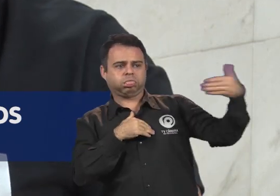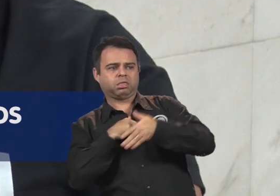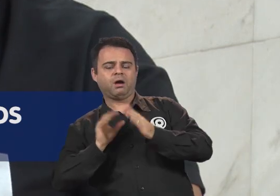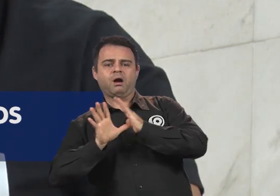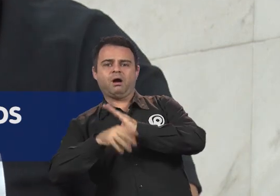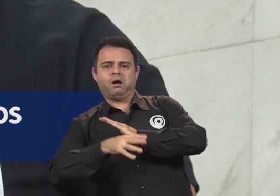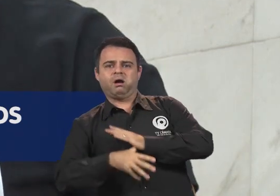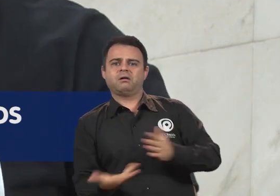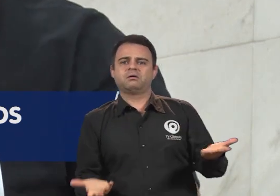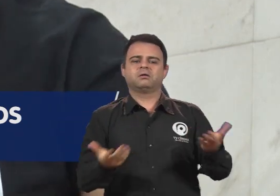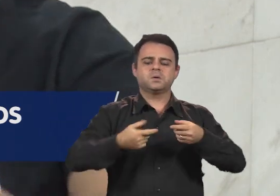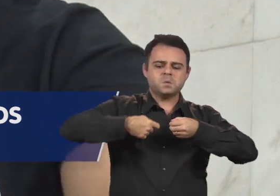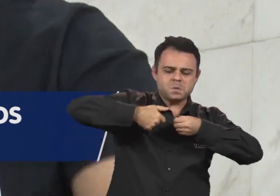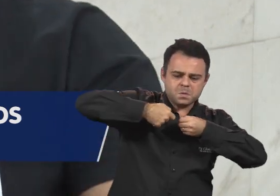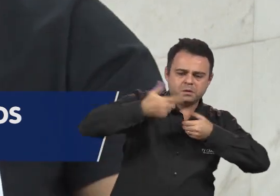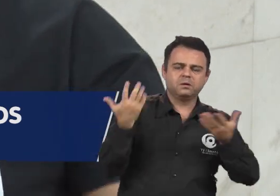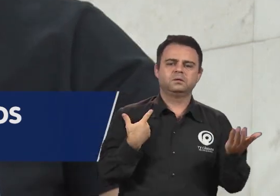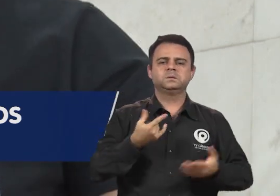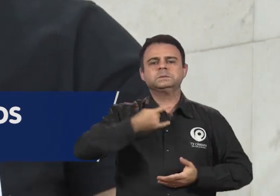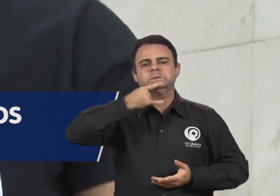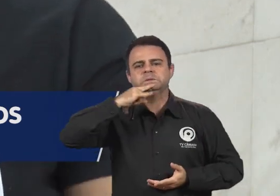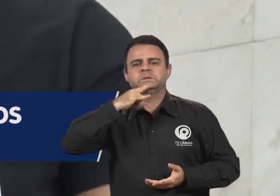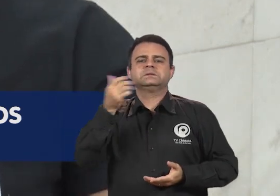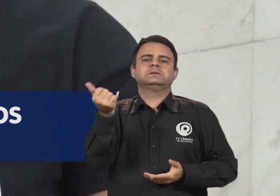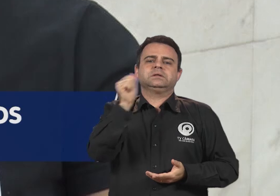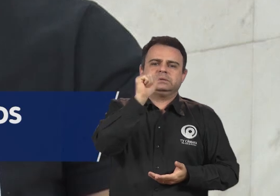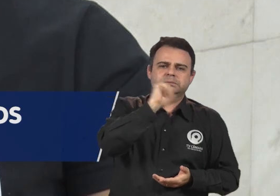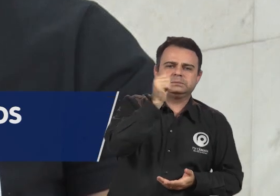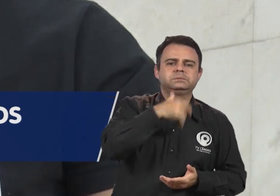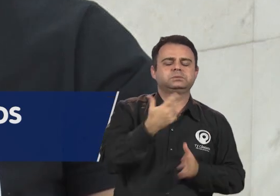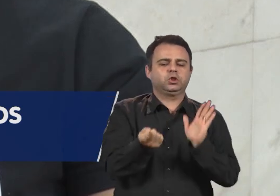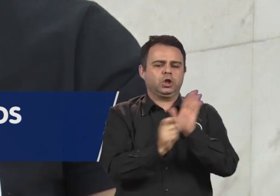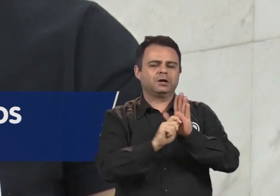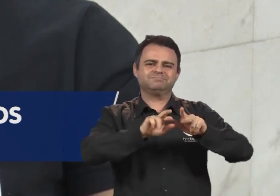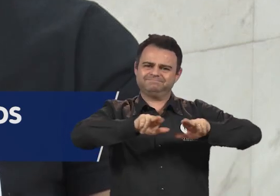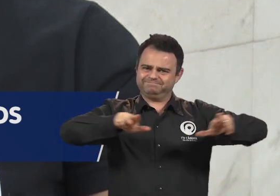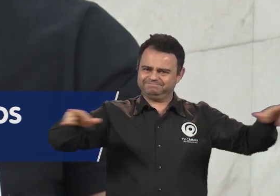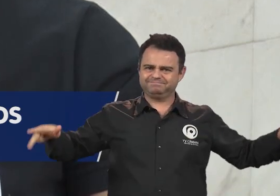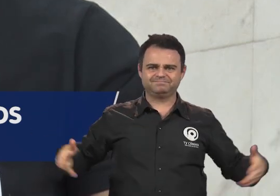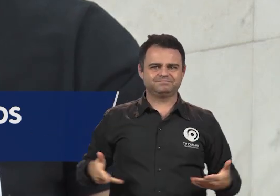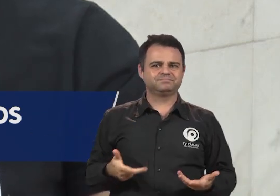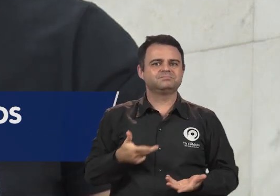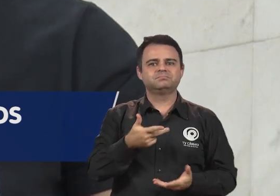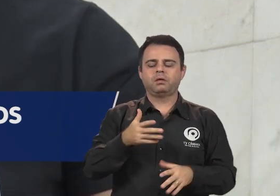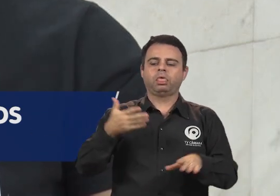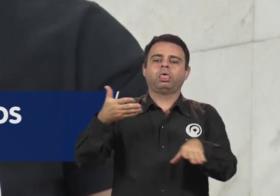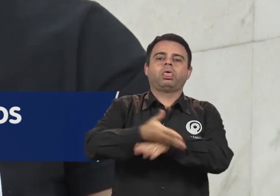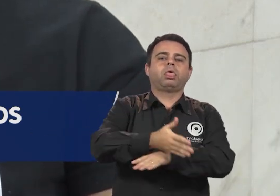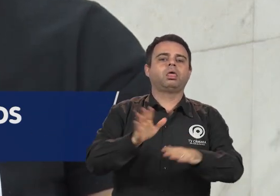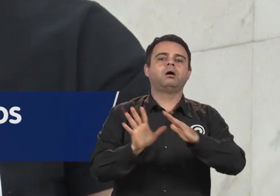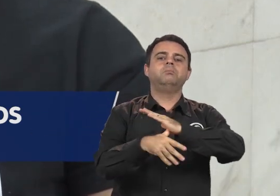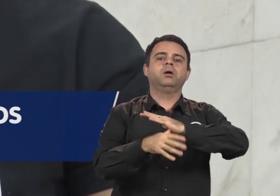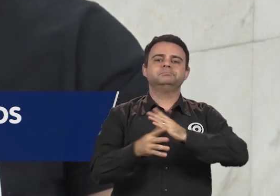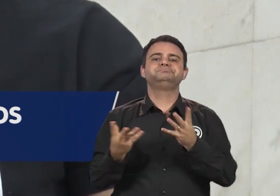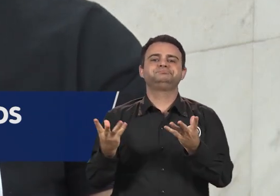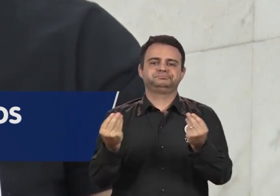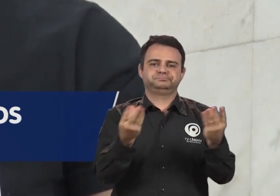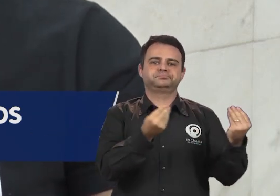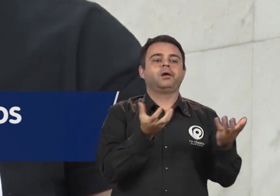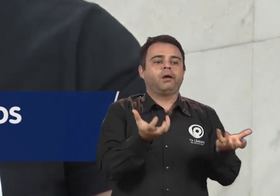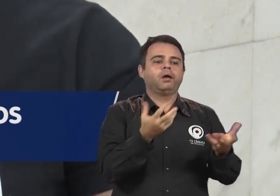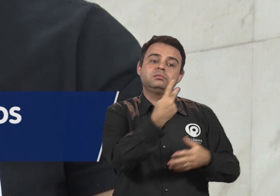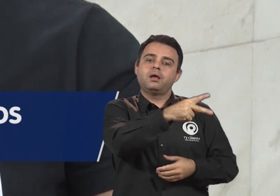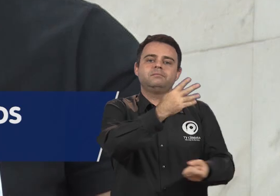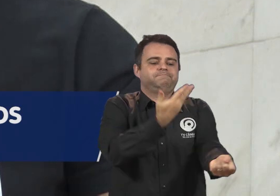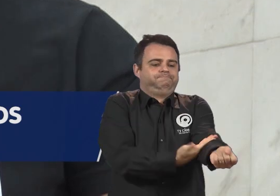quer usar crack, que quer beber, que quer usar cocaína, enfim, que está ali querendo roubar e furtar para sustentar um